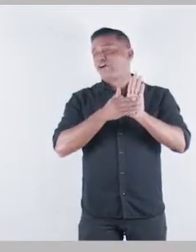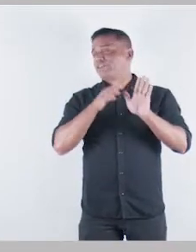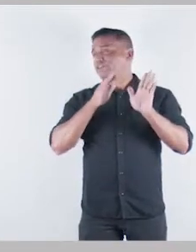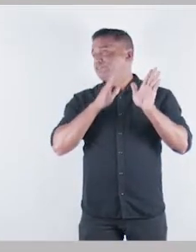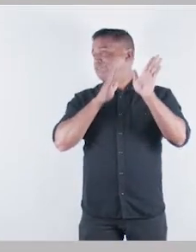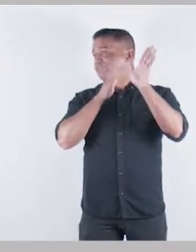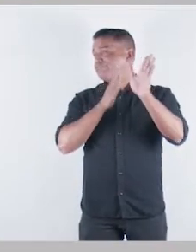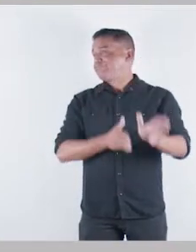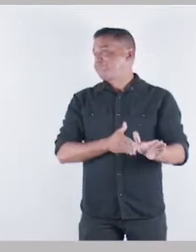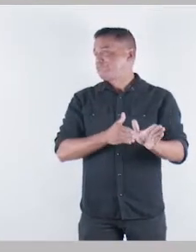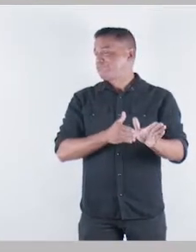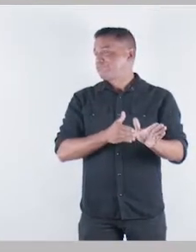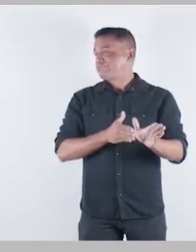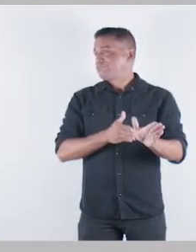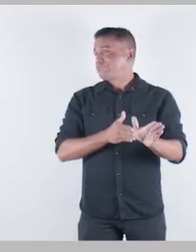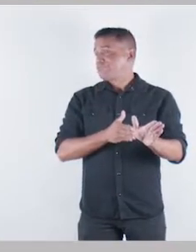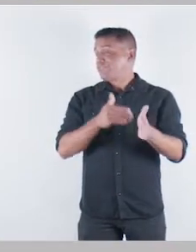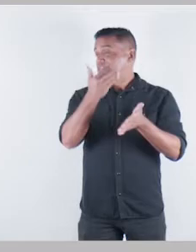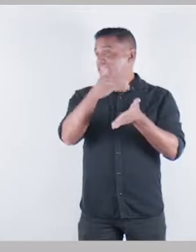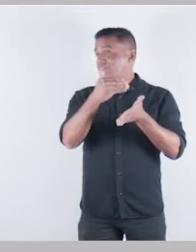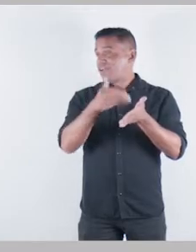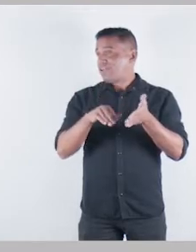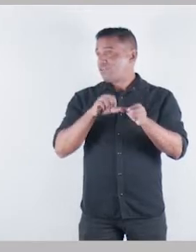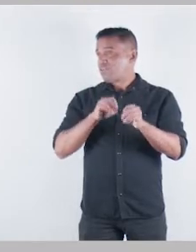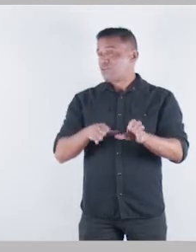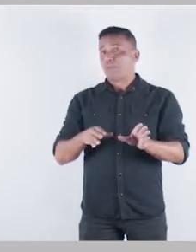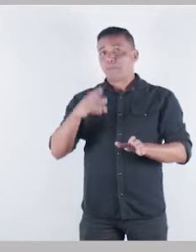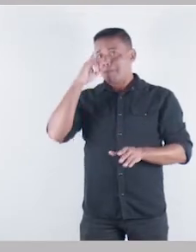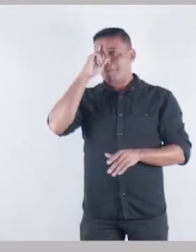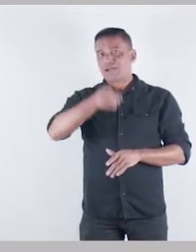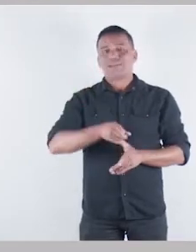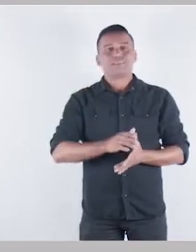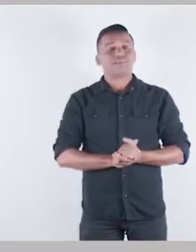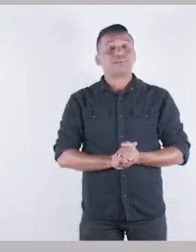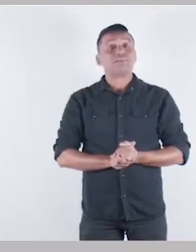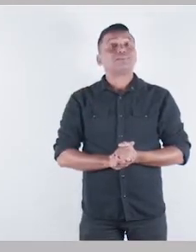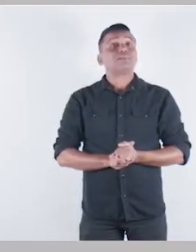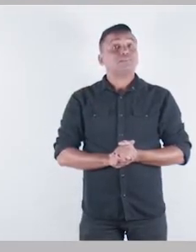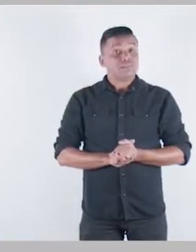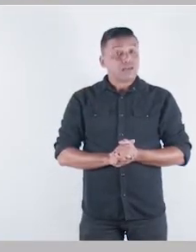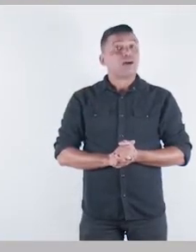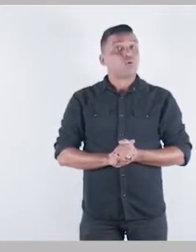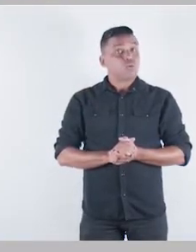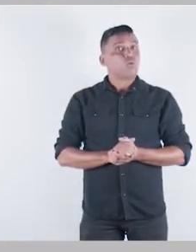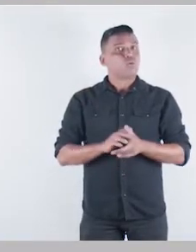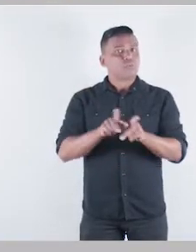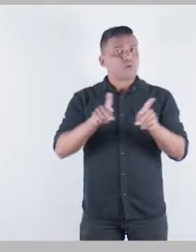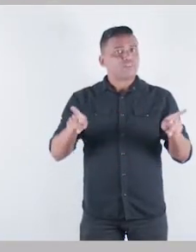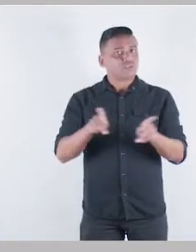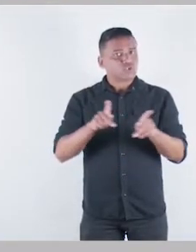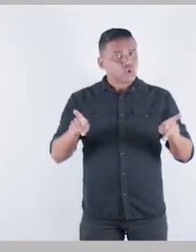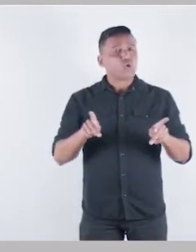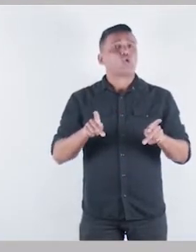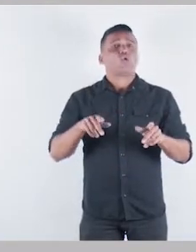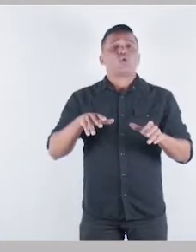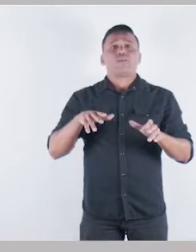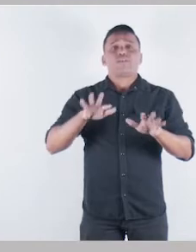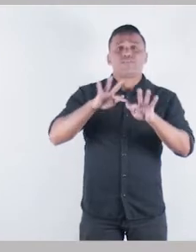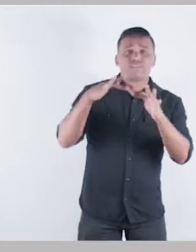projeto político-pedagógico que as secretarias enviam. É fundamental o envolvimento da comunidade na formulação desse